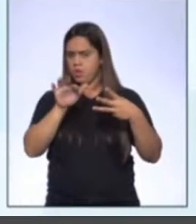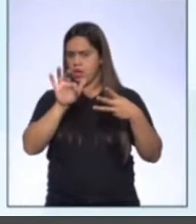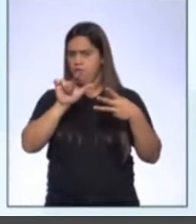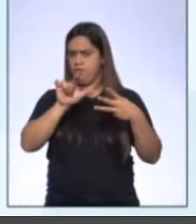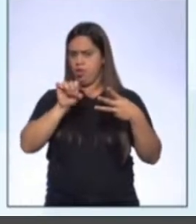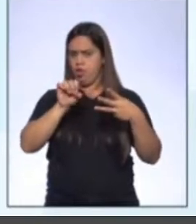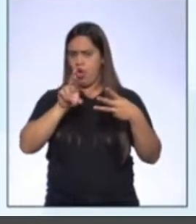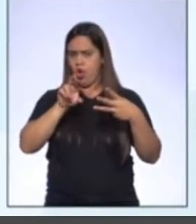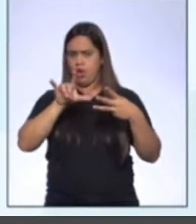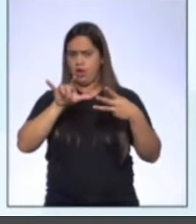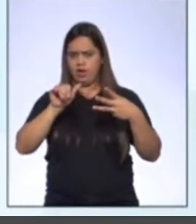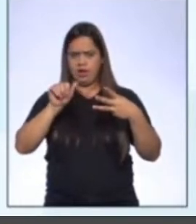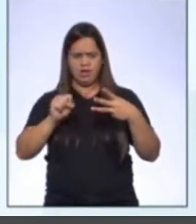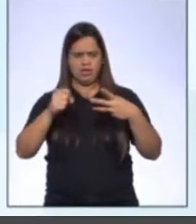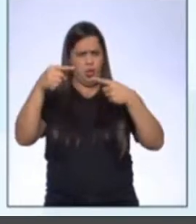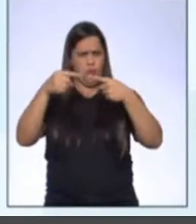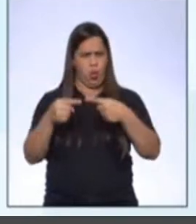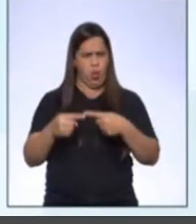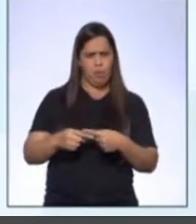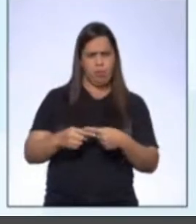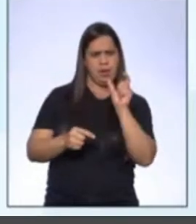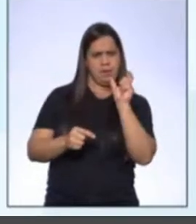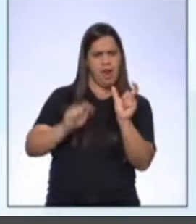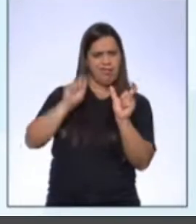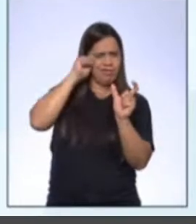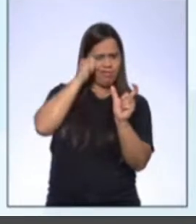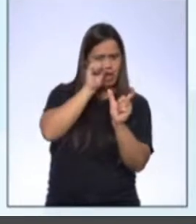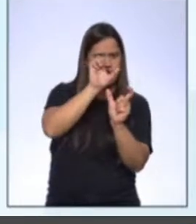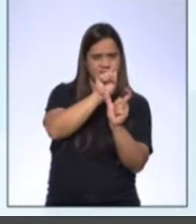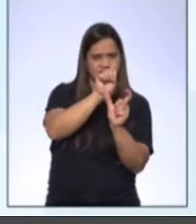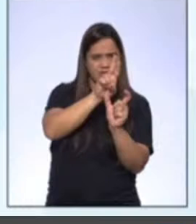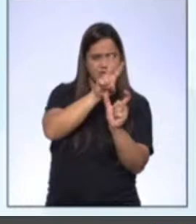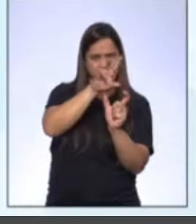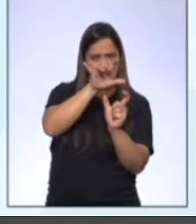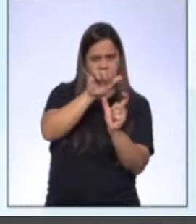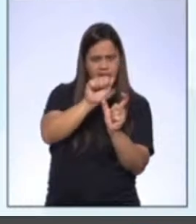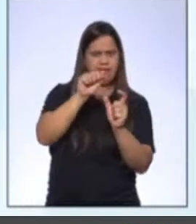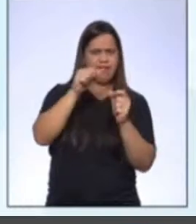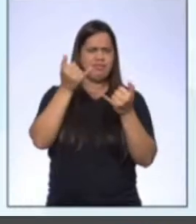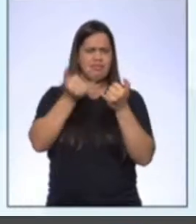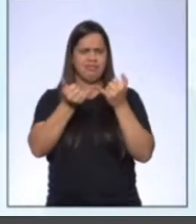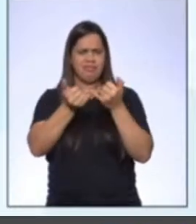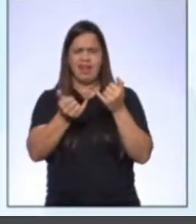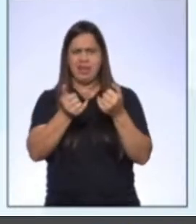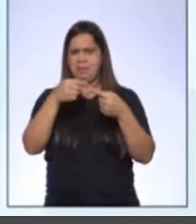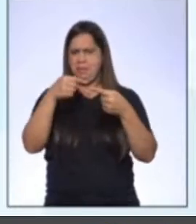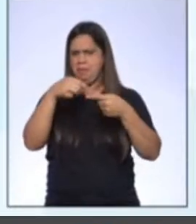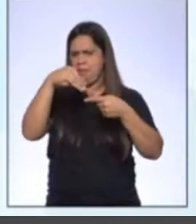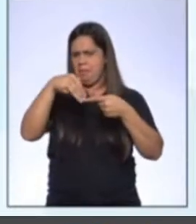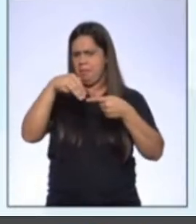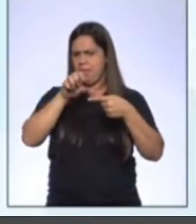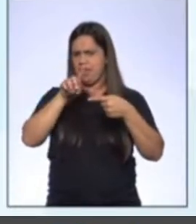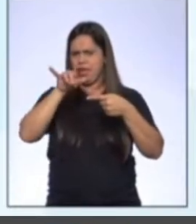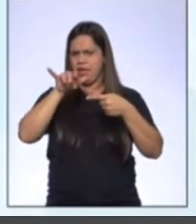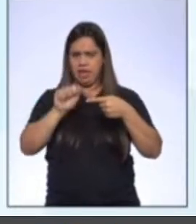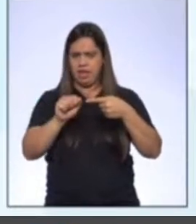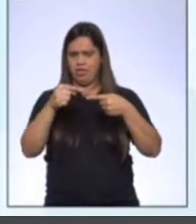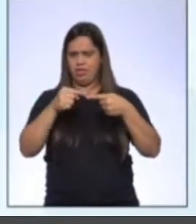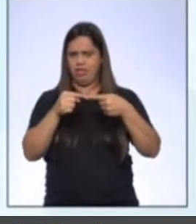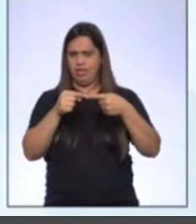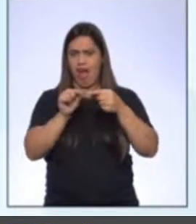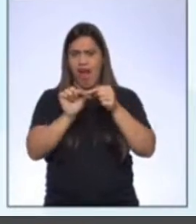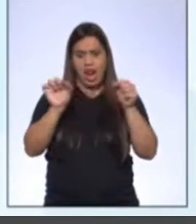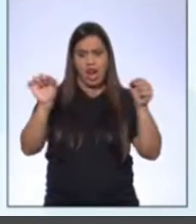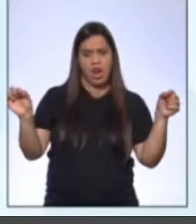com sérvias? Medidas não parece estar muito distante de sérvias? É, mas não se deixa enganar. Quem